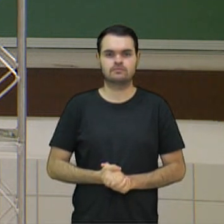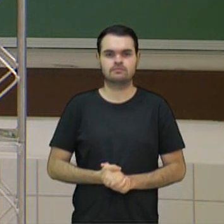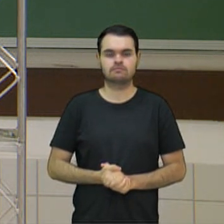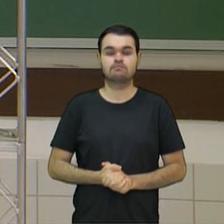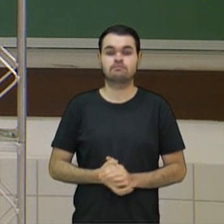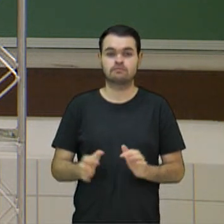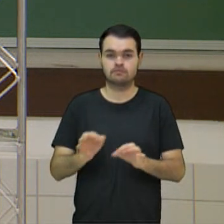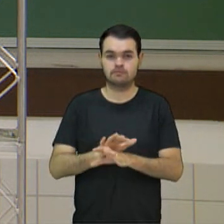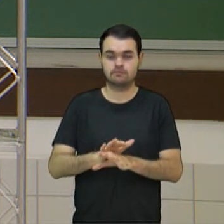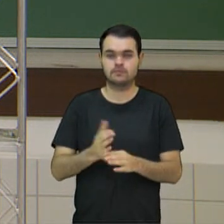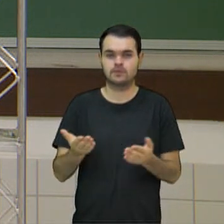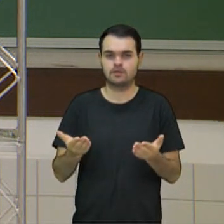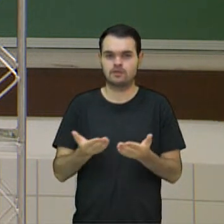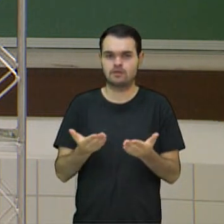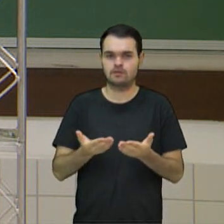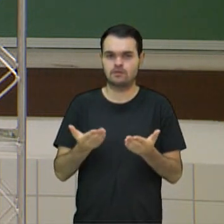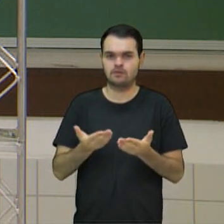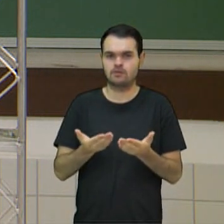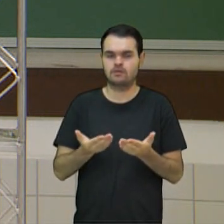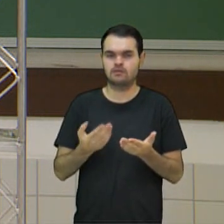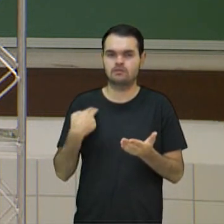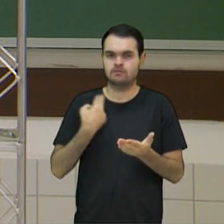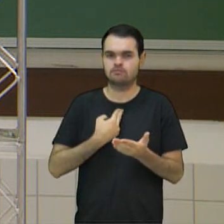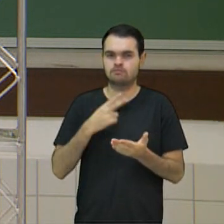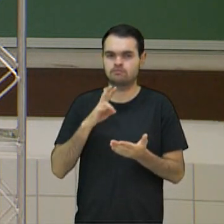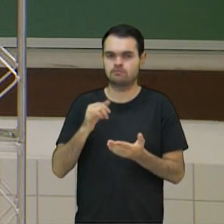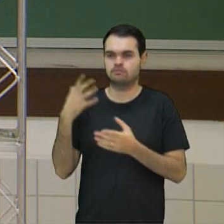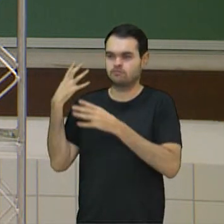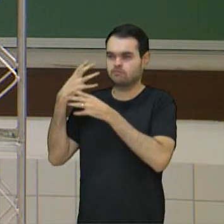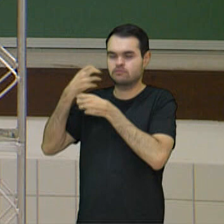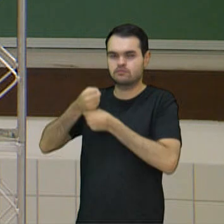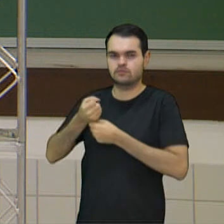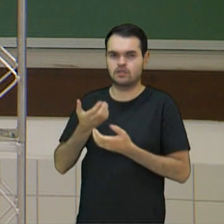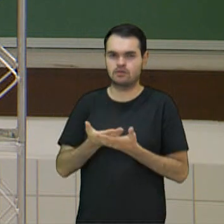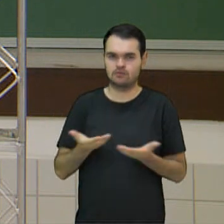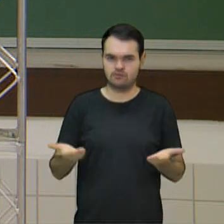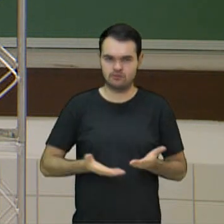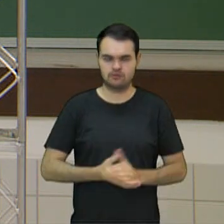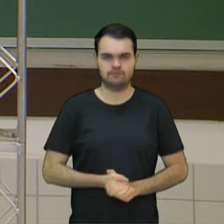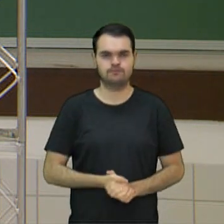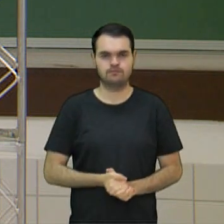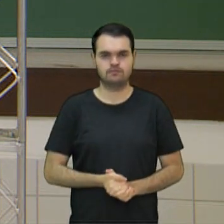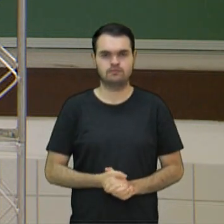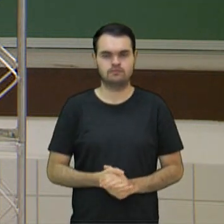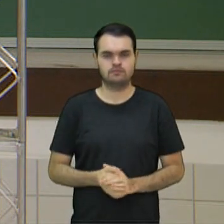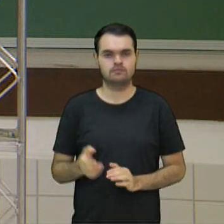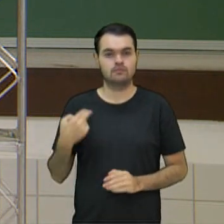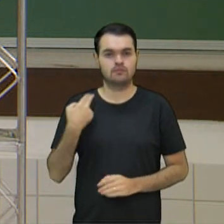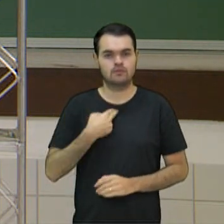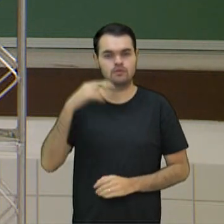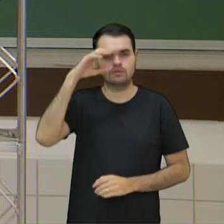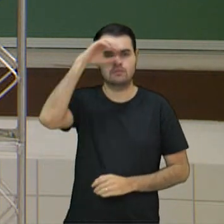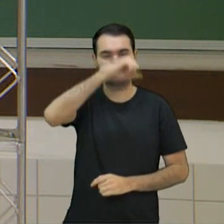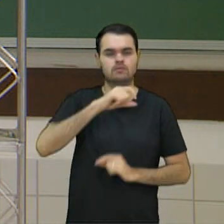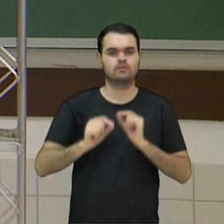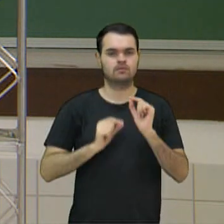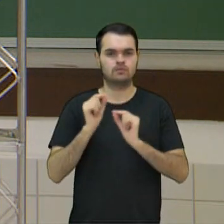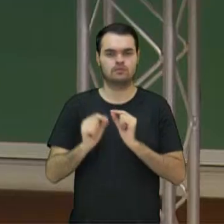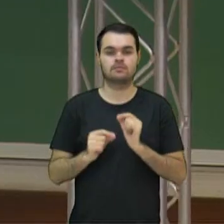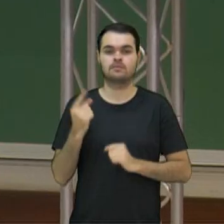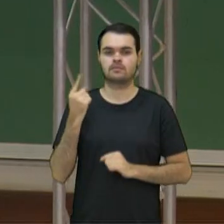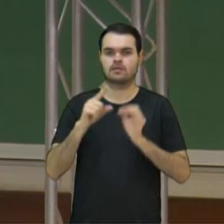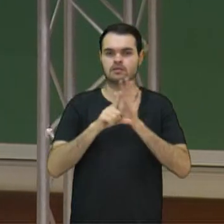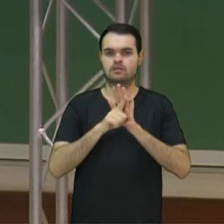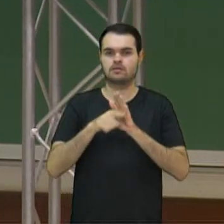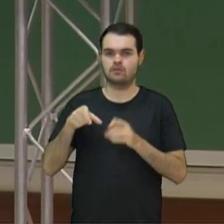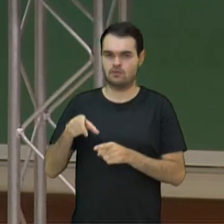Feito isso, então, nós vamos fazer aqui uma retomada da nossa aula de hoje, né? Nós vimos aqui a primeira lei